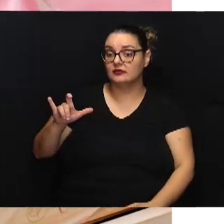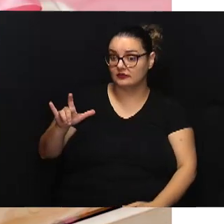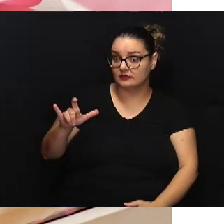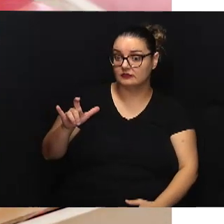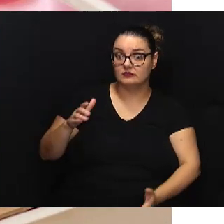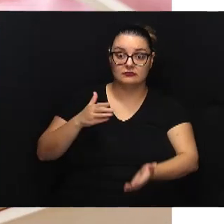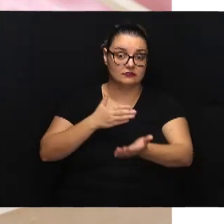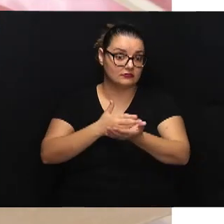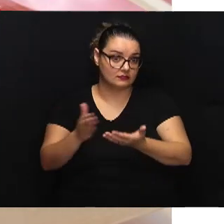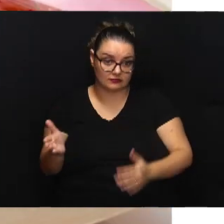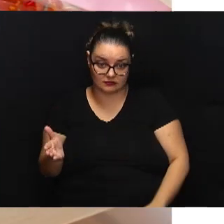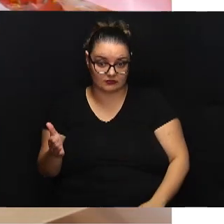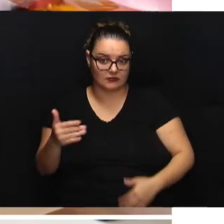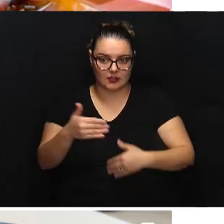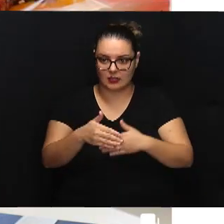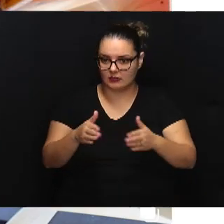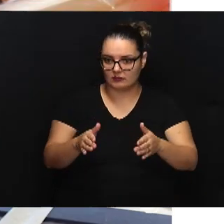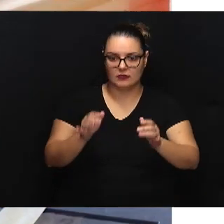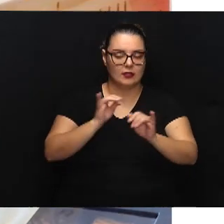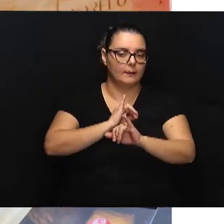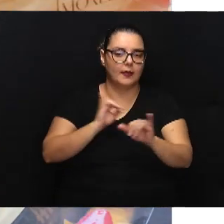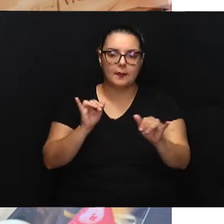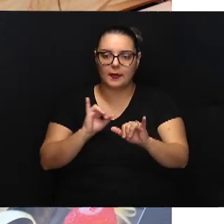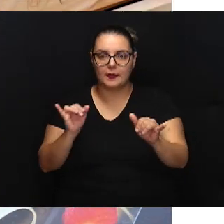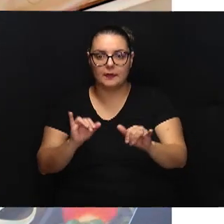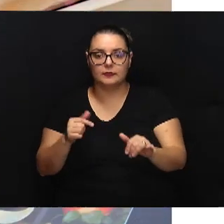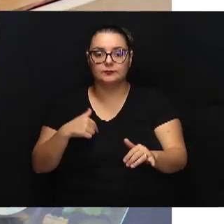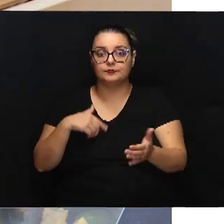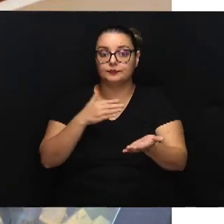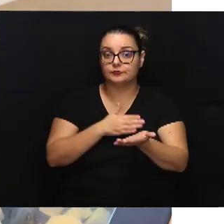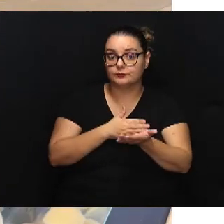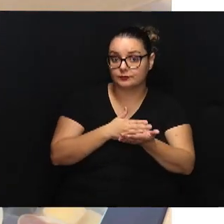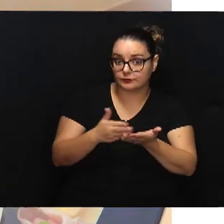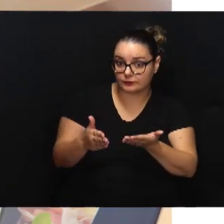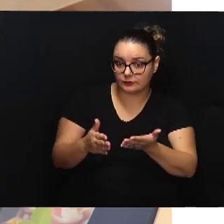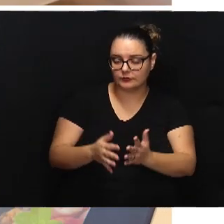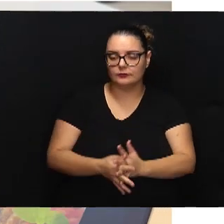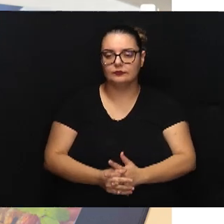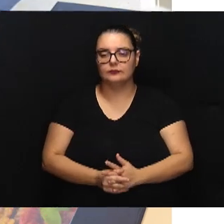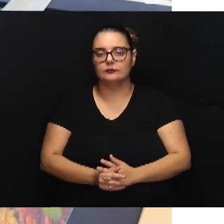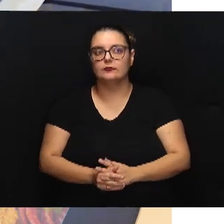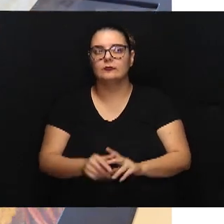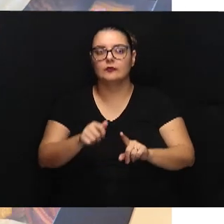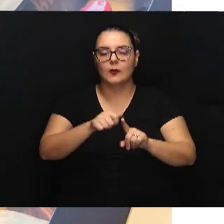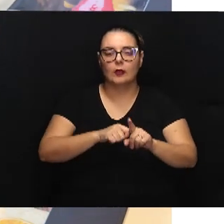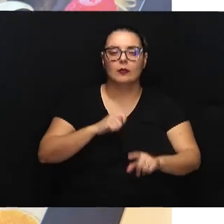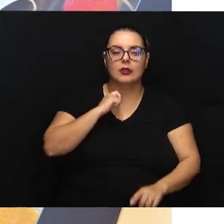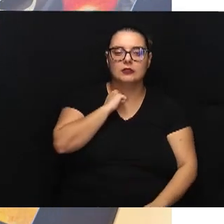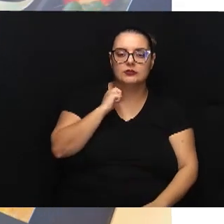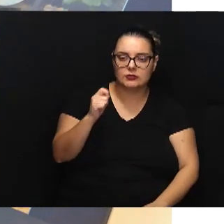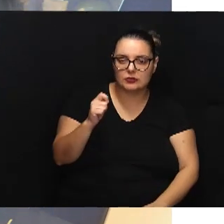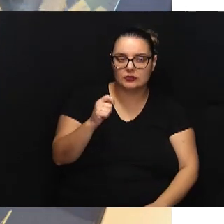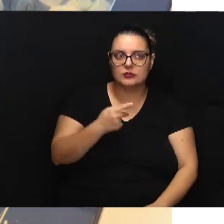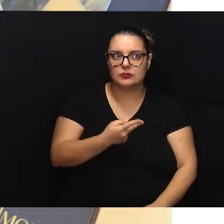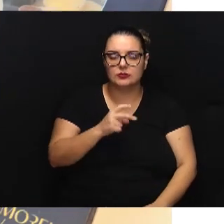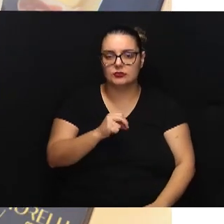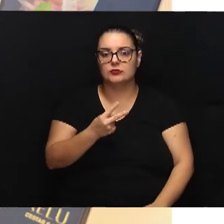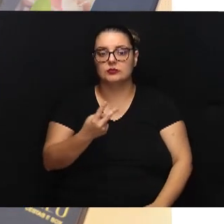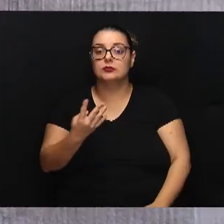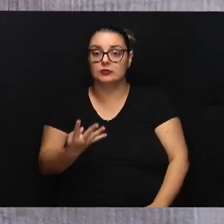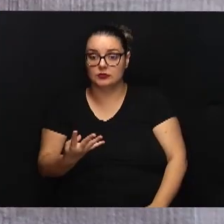as cestas e comecei a divulgar. Eu comecei no mês de abril de 2024,